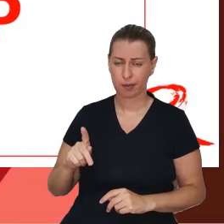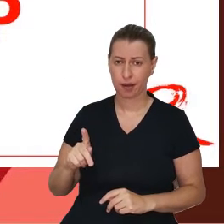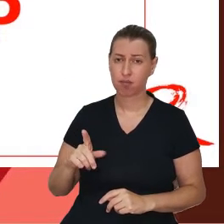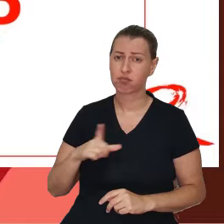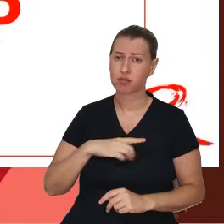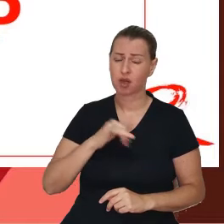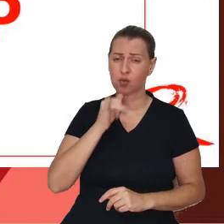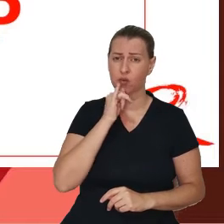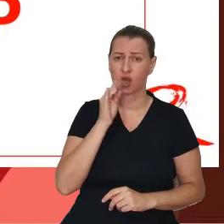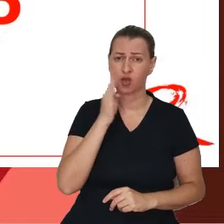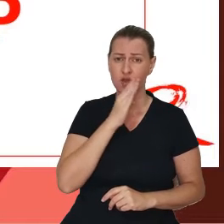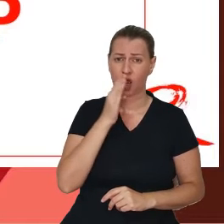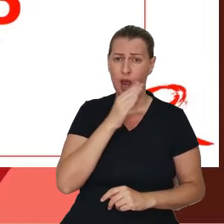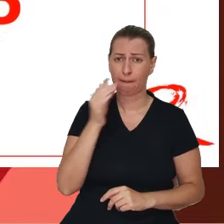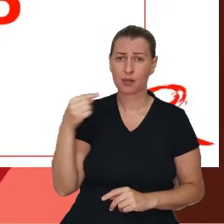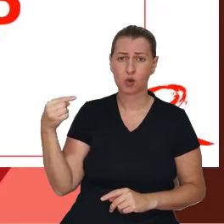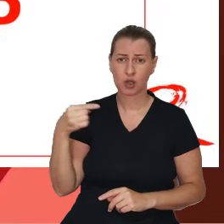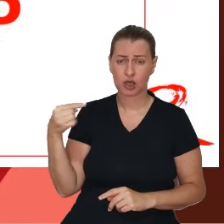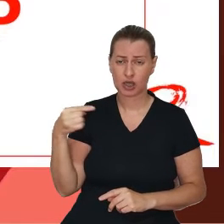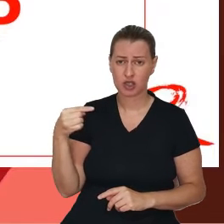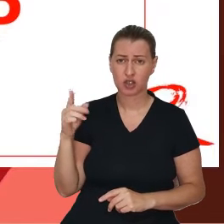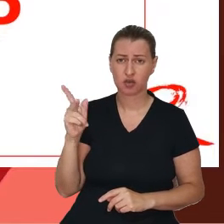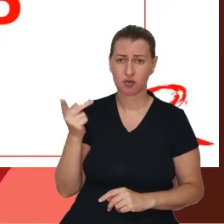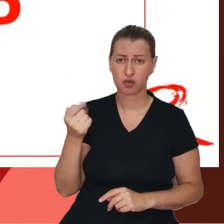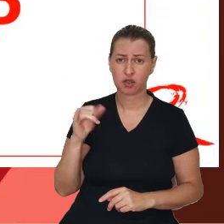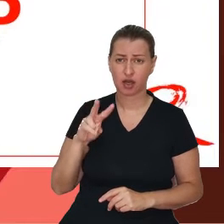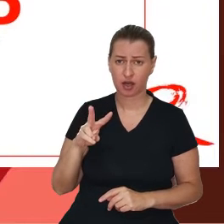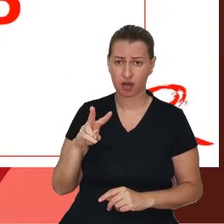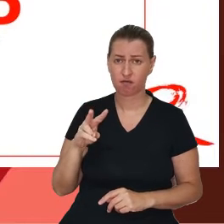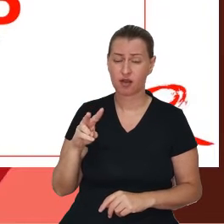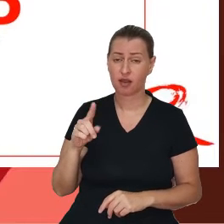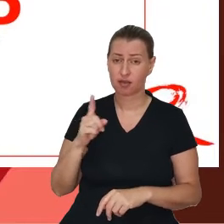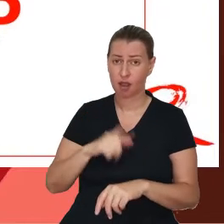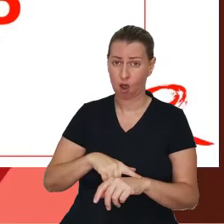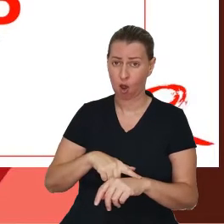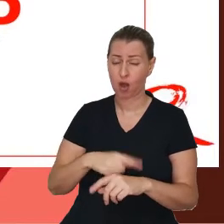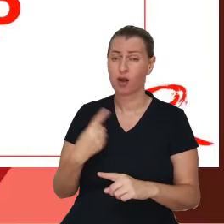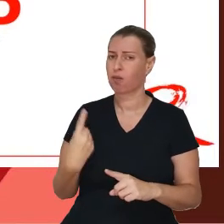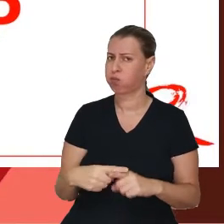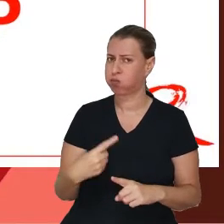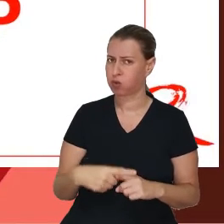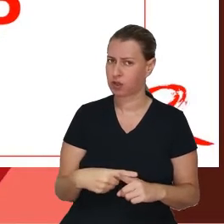ter um teste rápido negativo para HIV naquele momento, porque